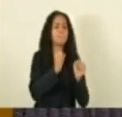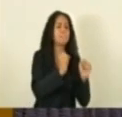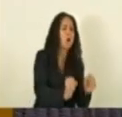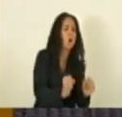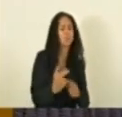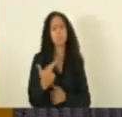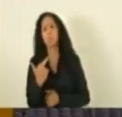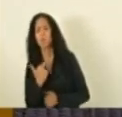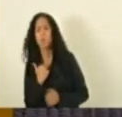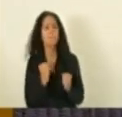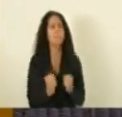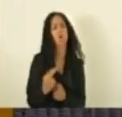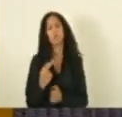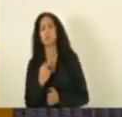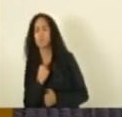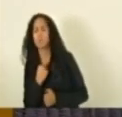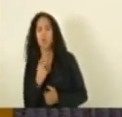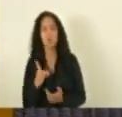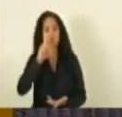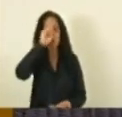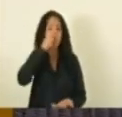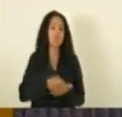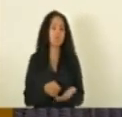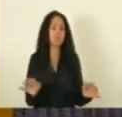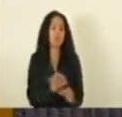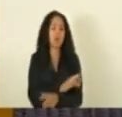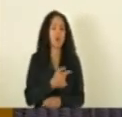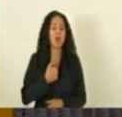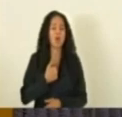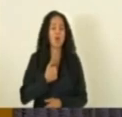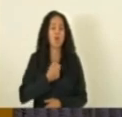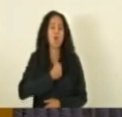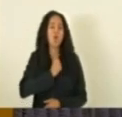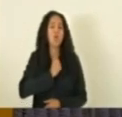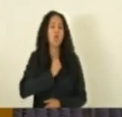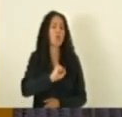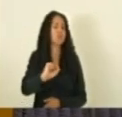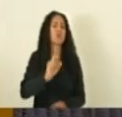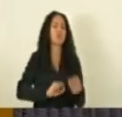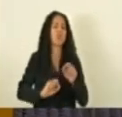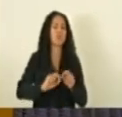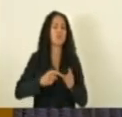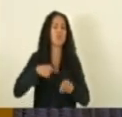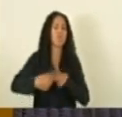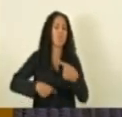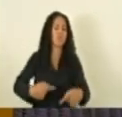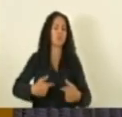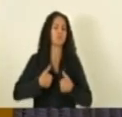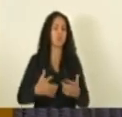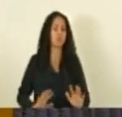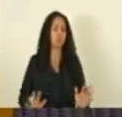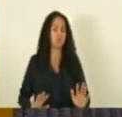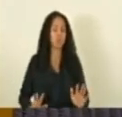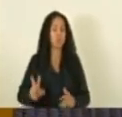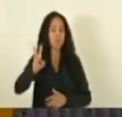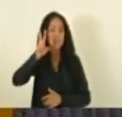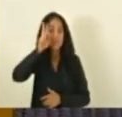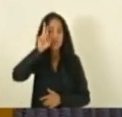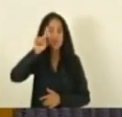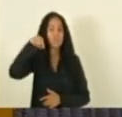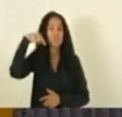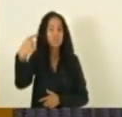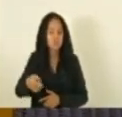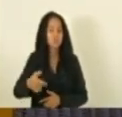Pode, não pode, vamos decidir. Eu odeio que fiquem me enrolando. Então, na segunda-feira que vem, eu quero de volta